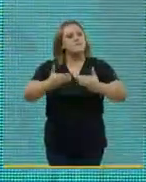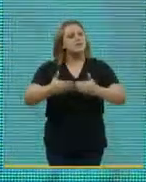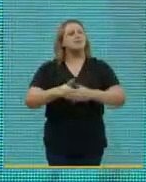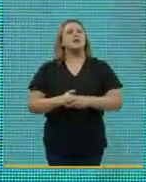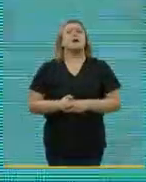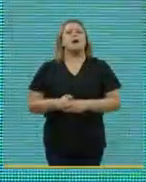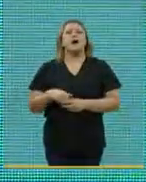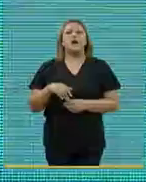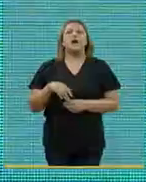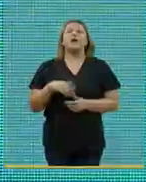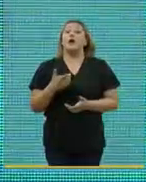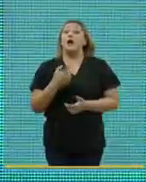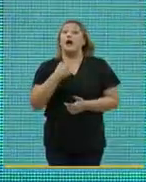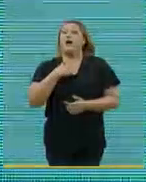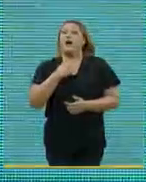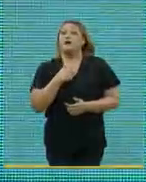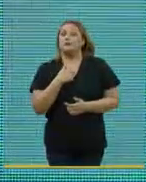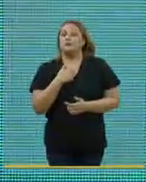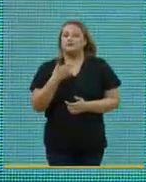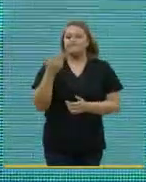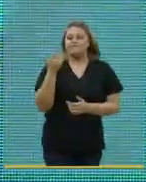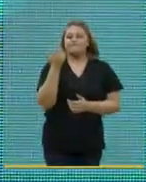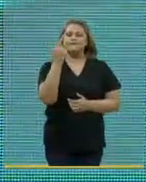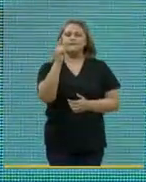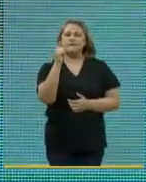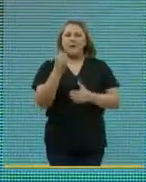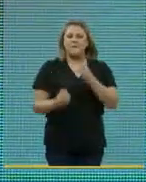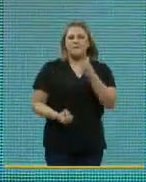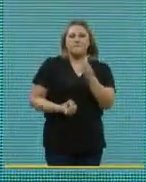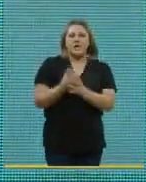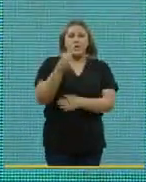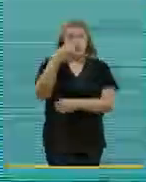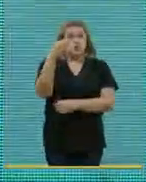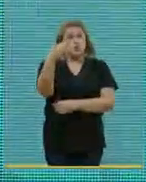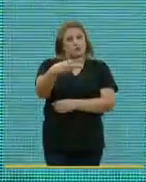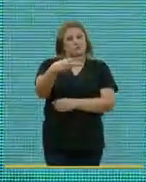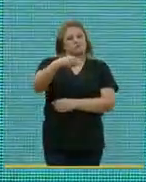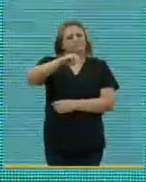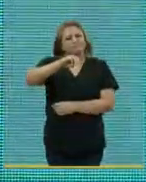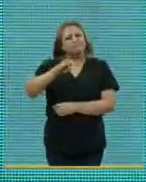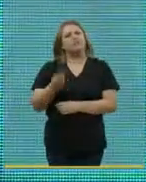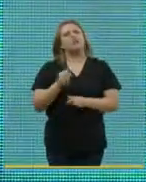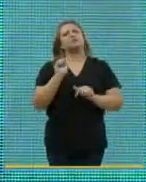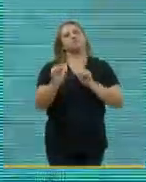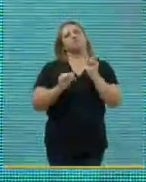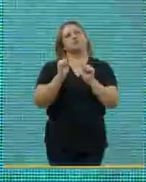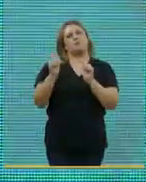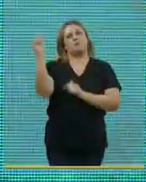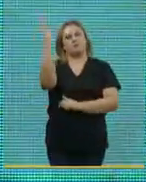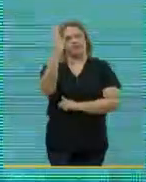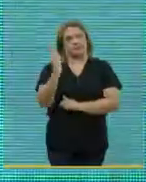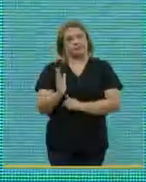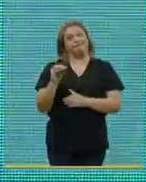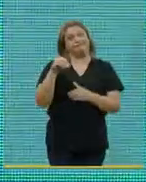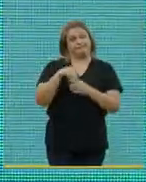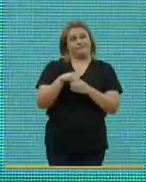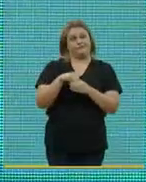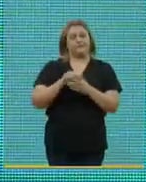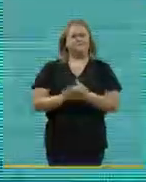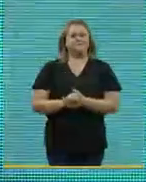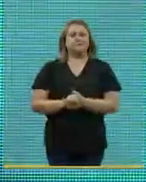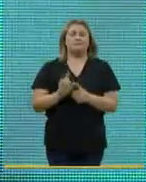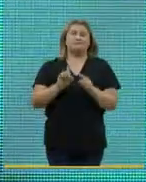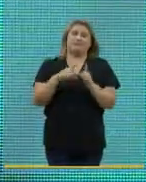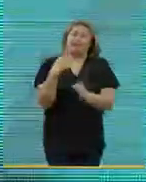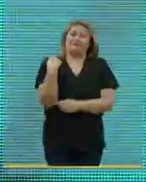criamos dois milhões de empregos no brasil a foi só o início porque encontramos 14